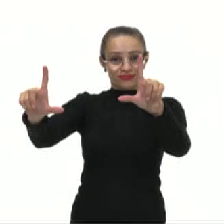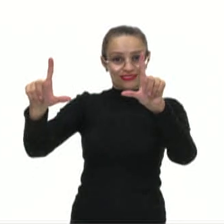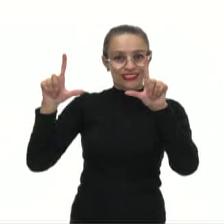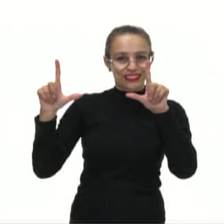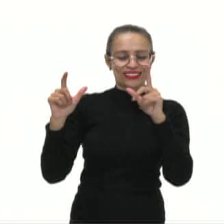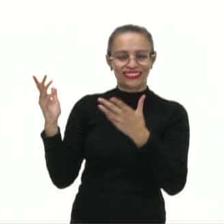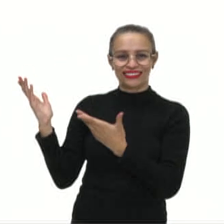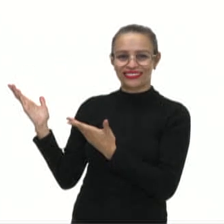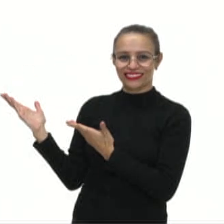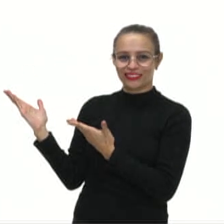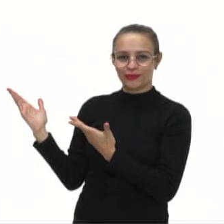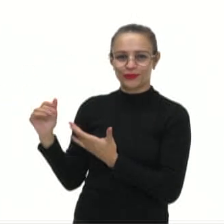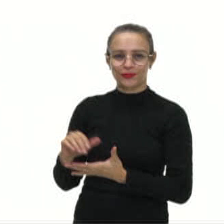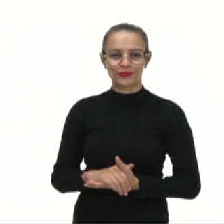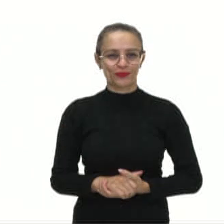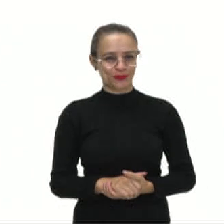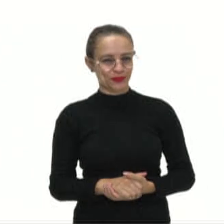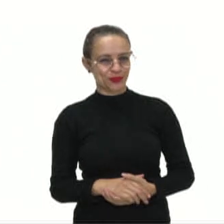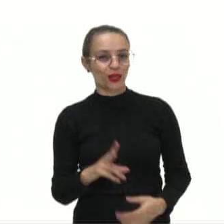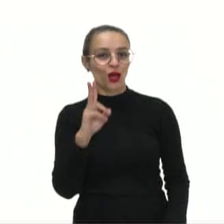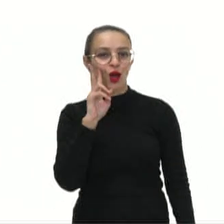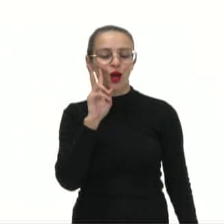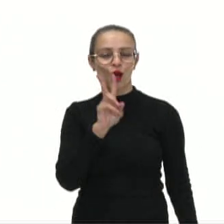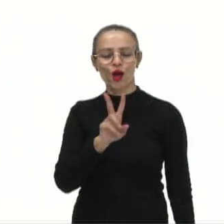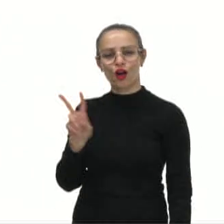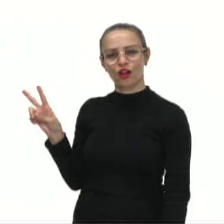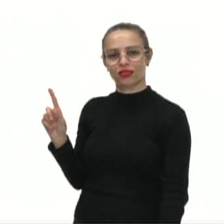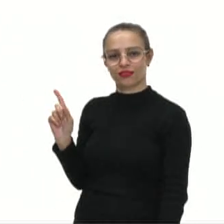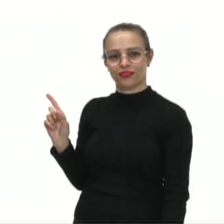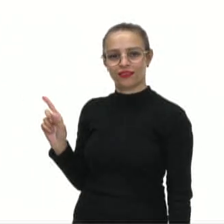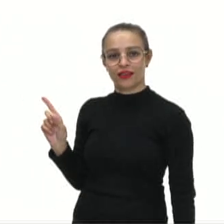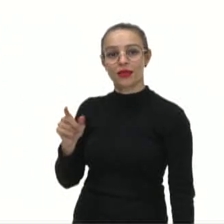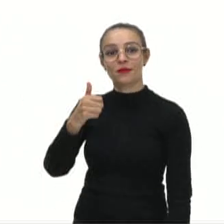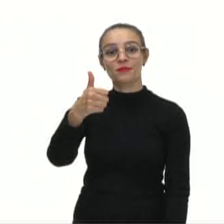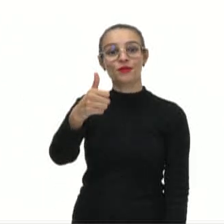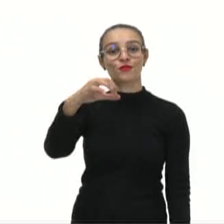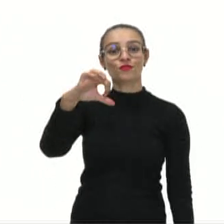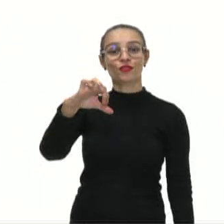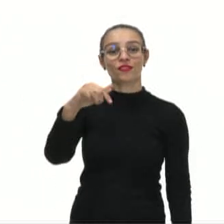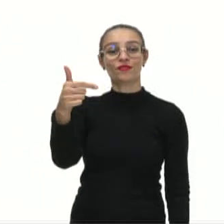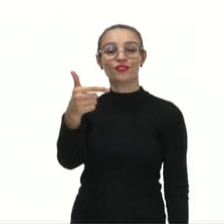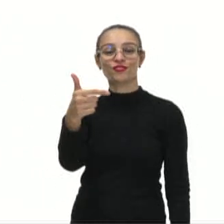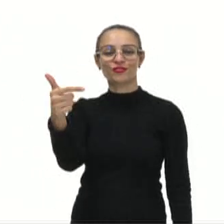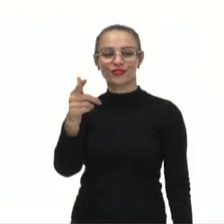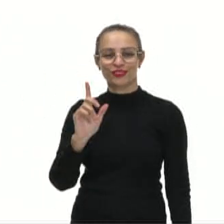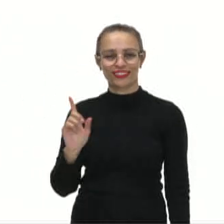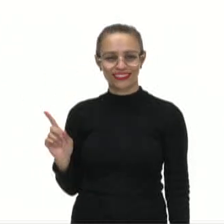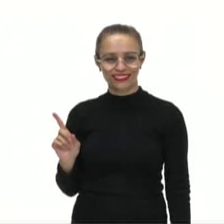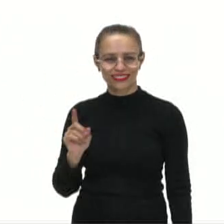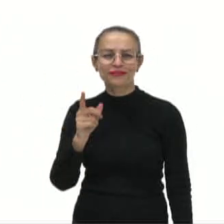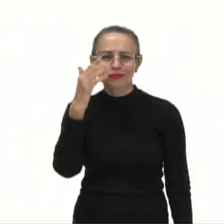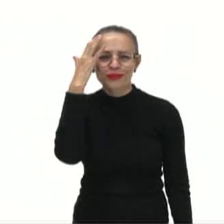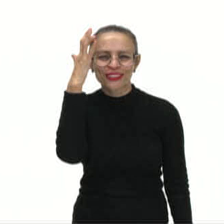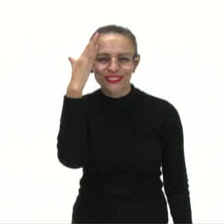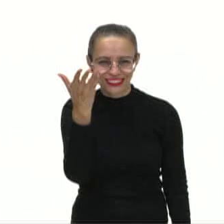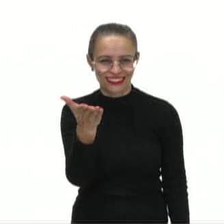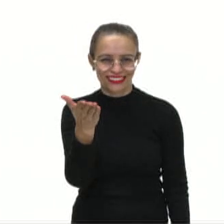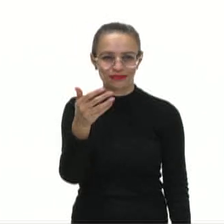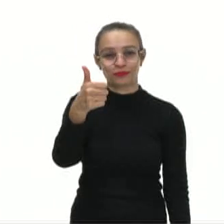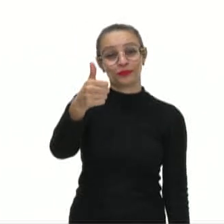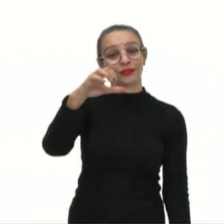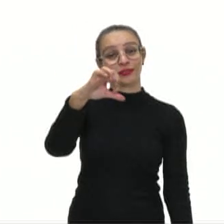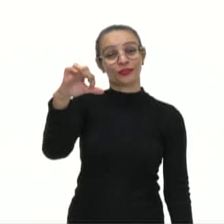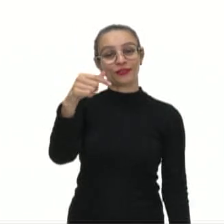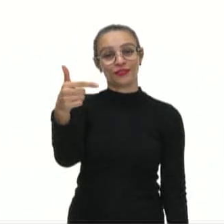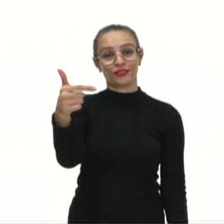no cartaz. Olhe o cartaz de 1922. Você tem noção?